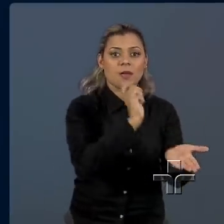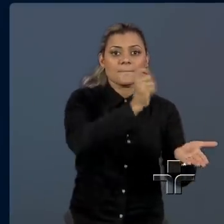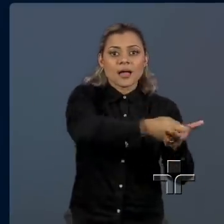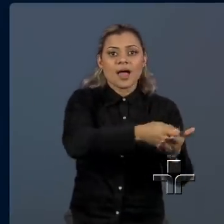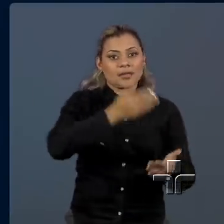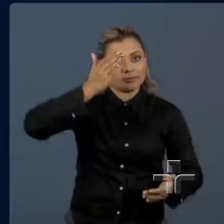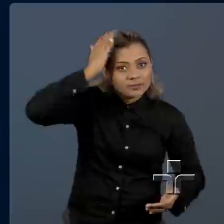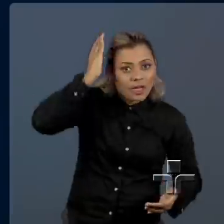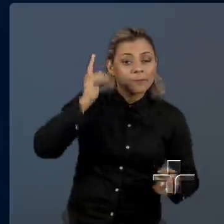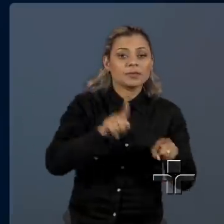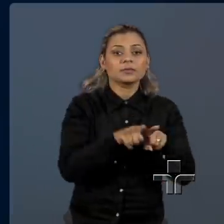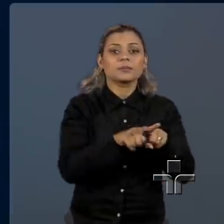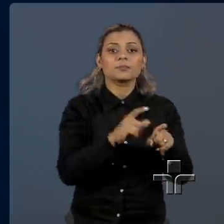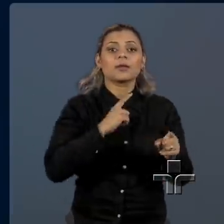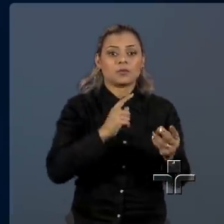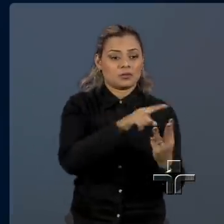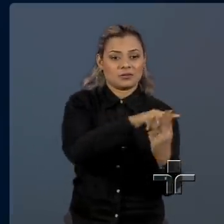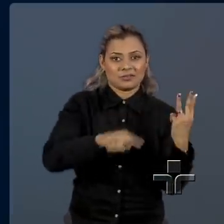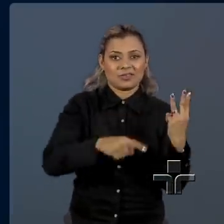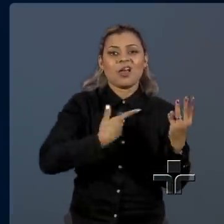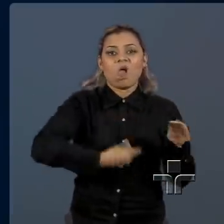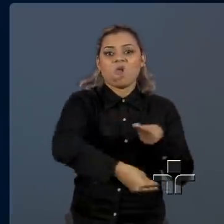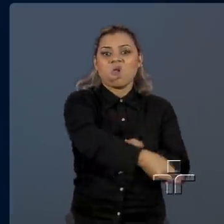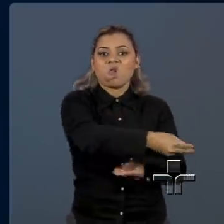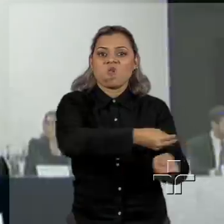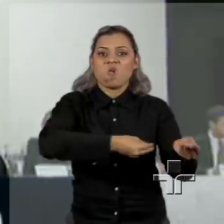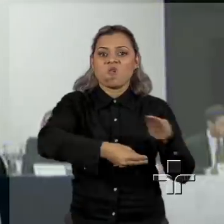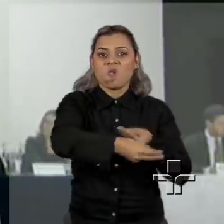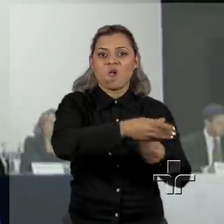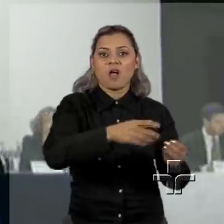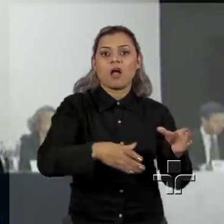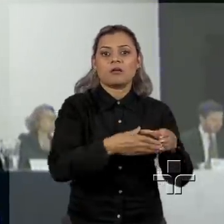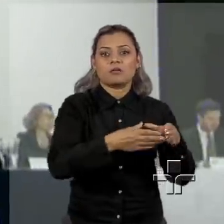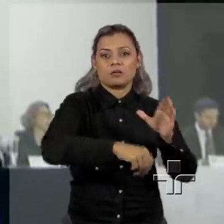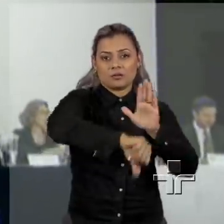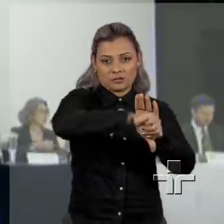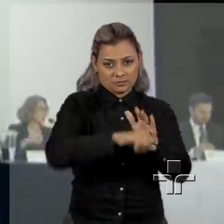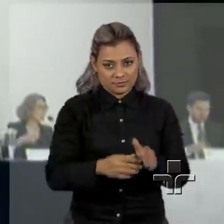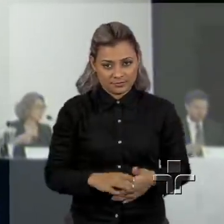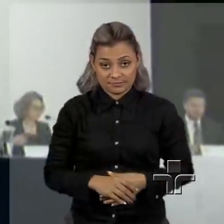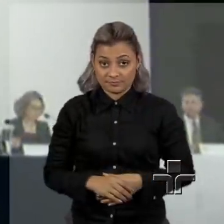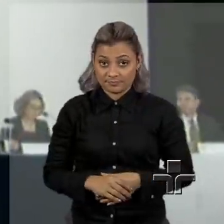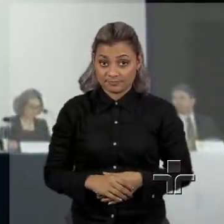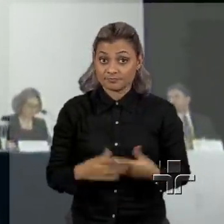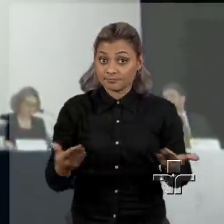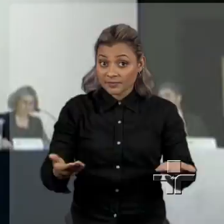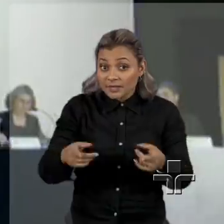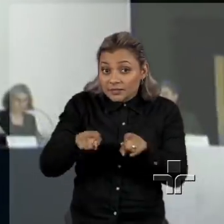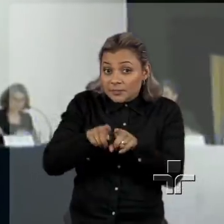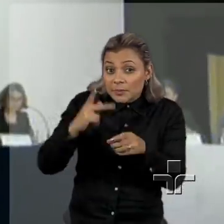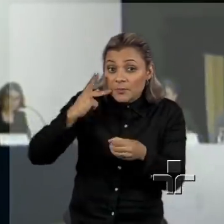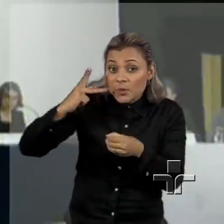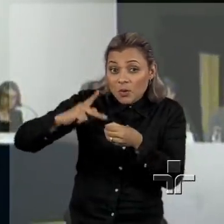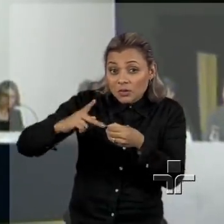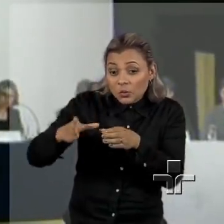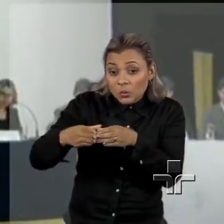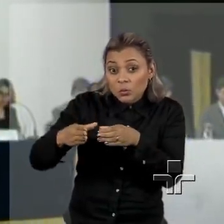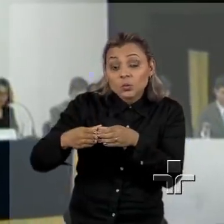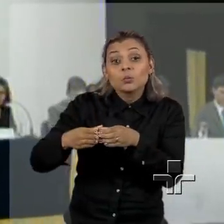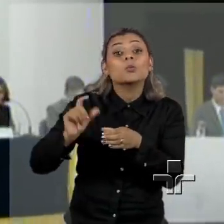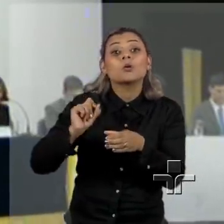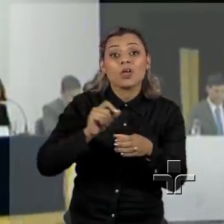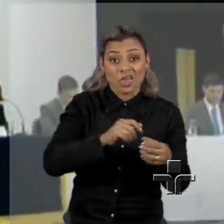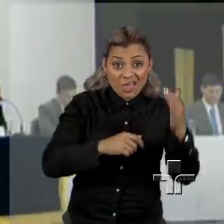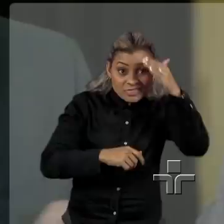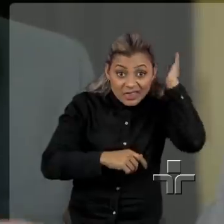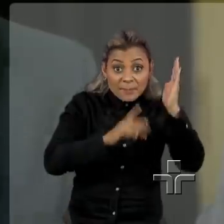na viabilização das empreitadas criminosas. Segundo os procuradores, Temer liderava o grupo criminoso há